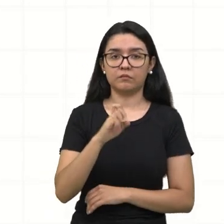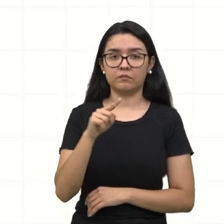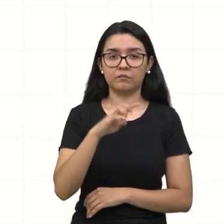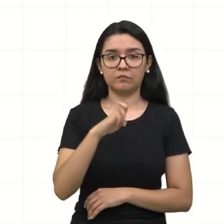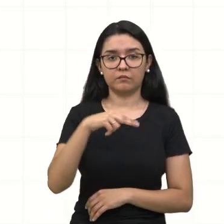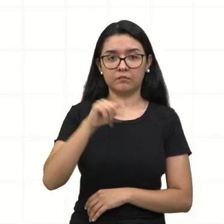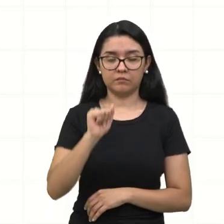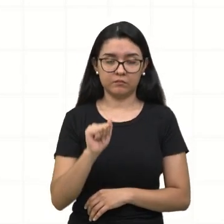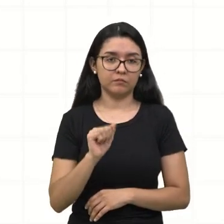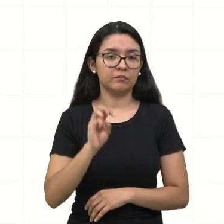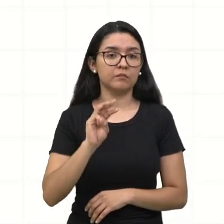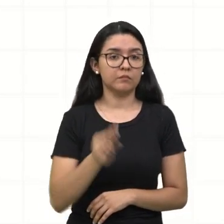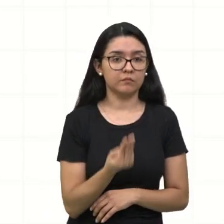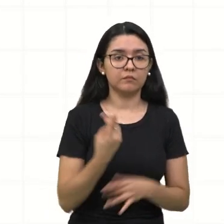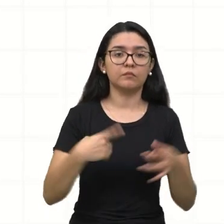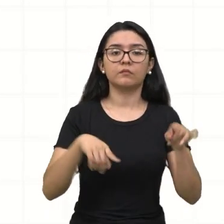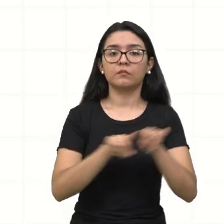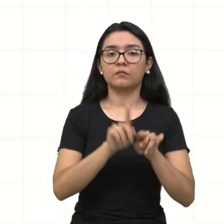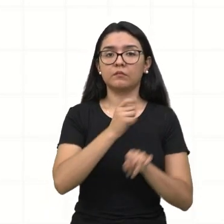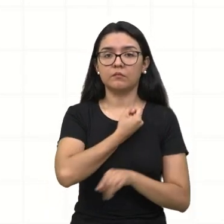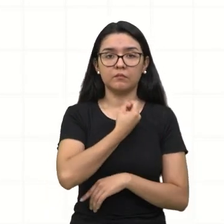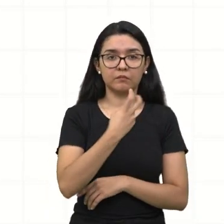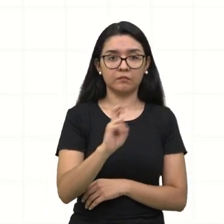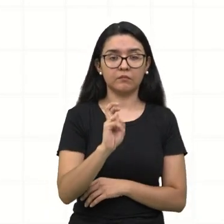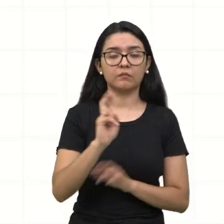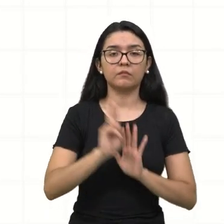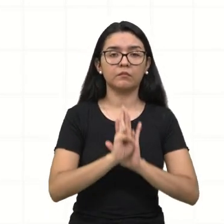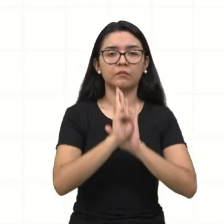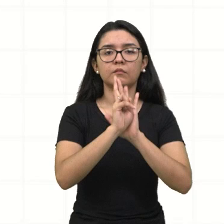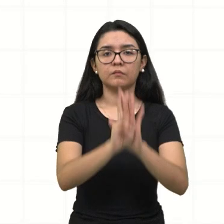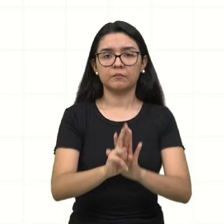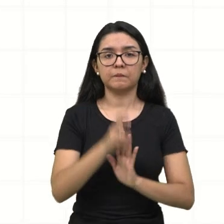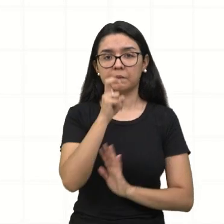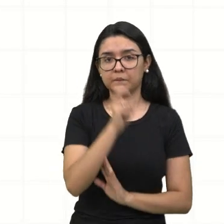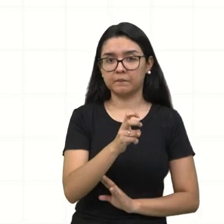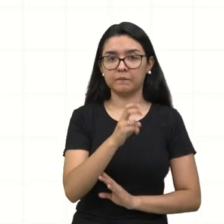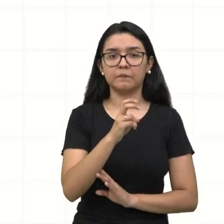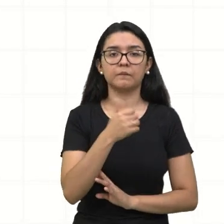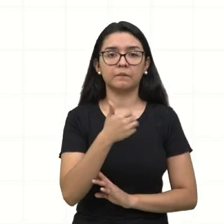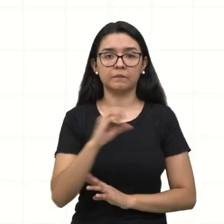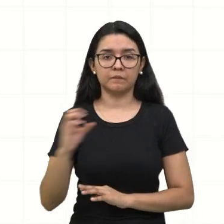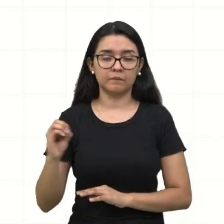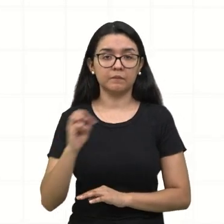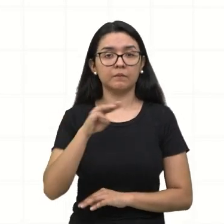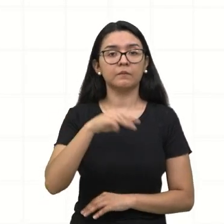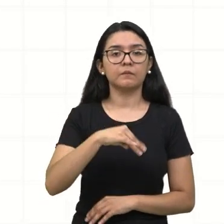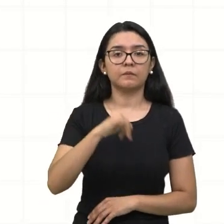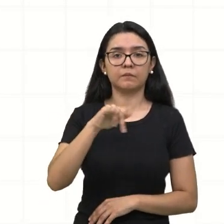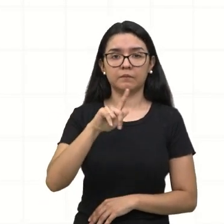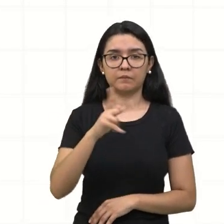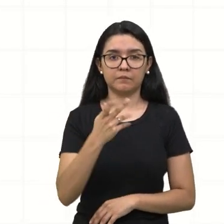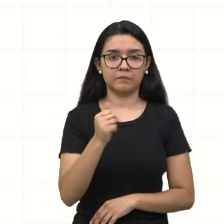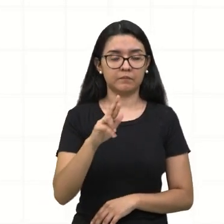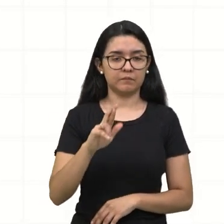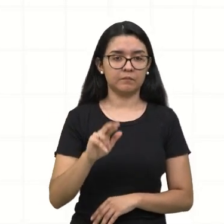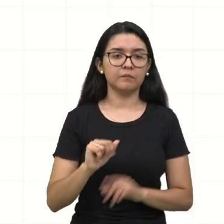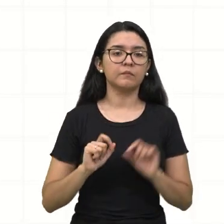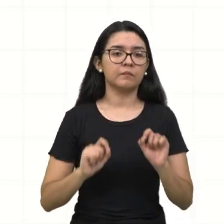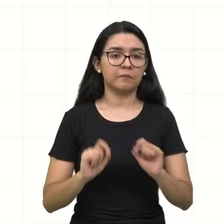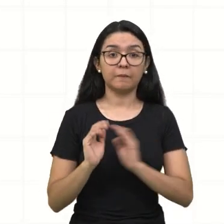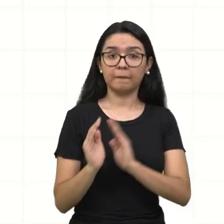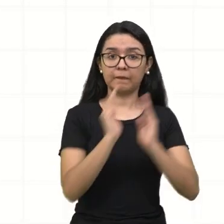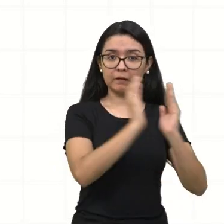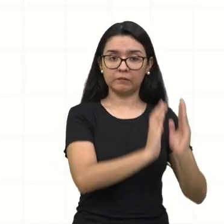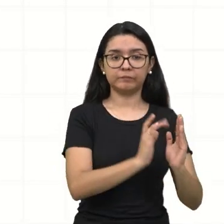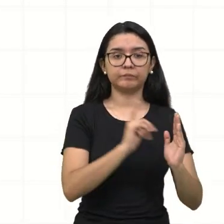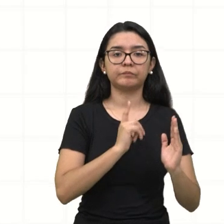5, que representa 5 centenas de milhar. Agora vamos para outra ordem.